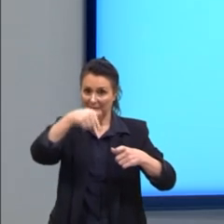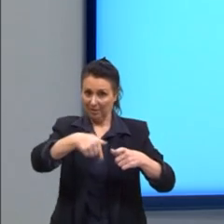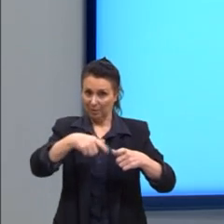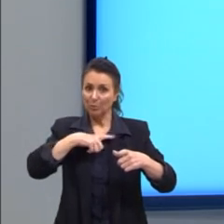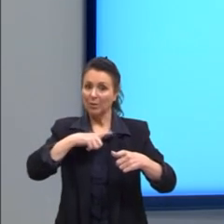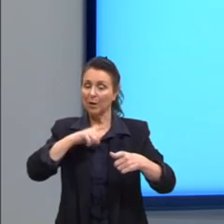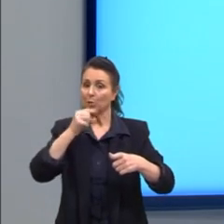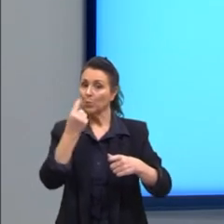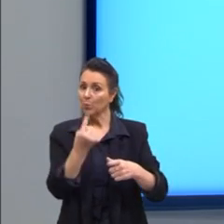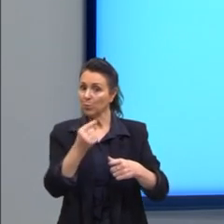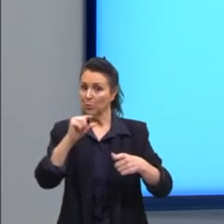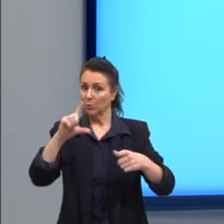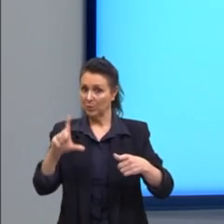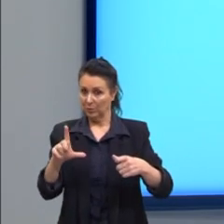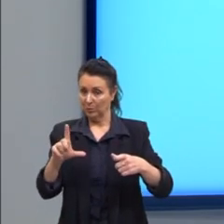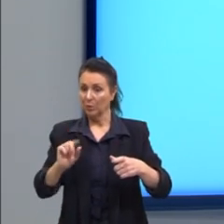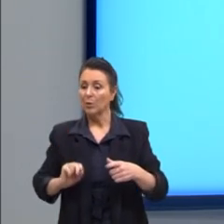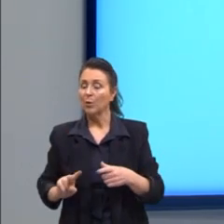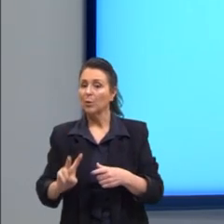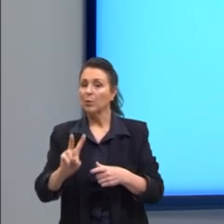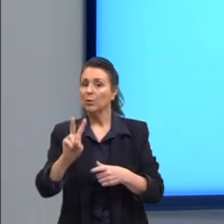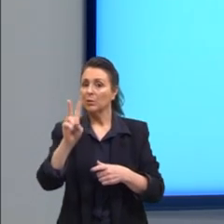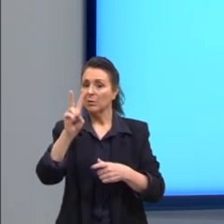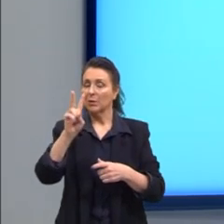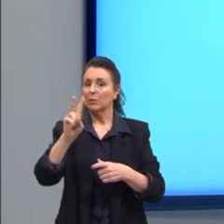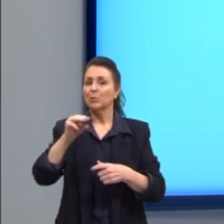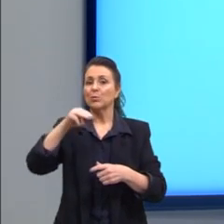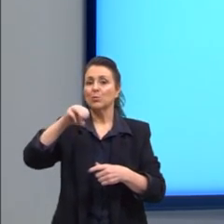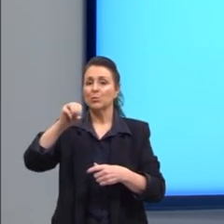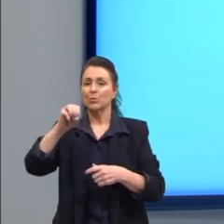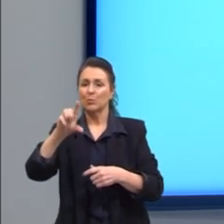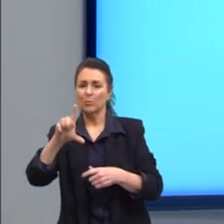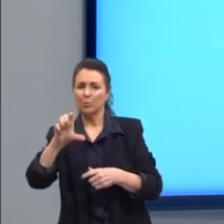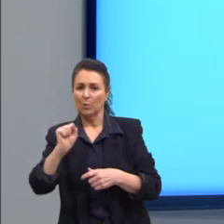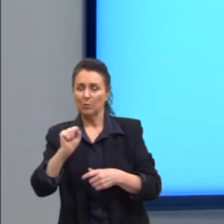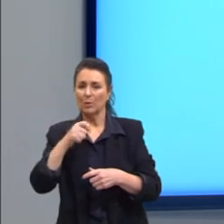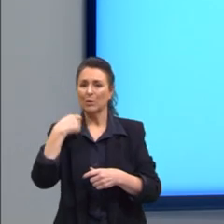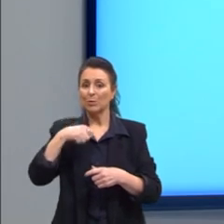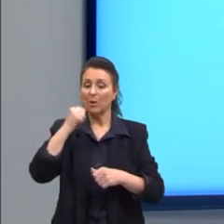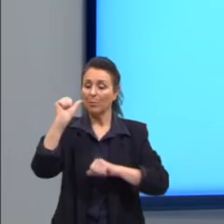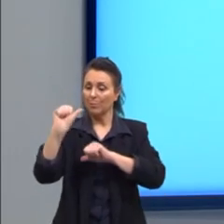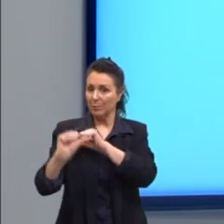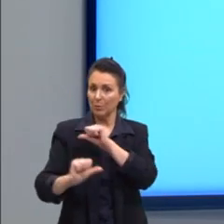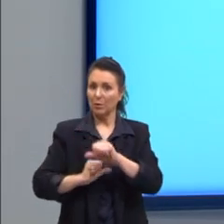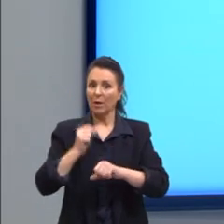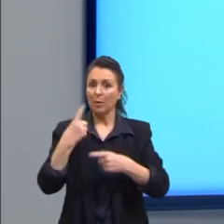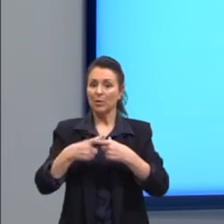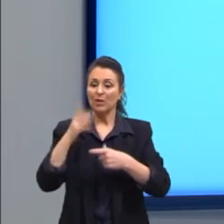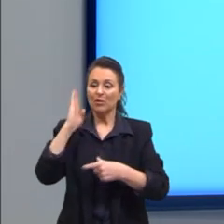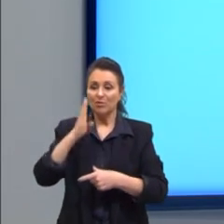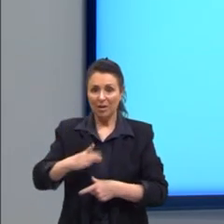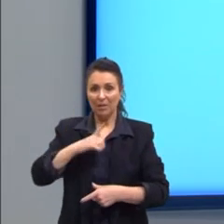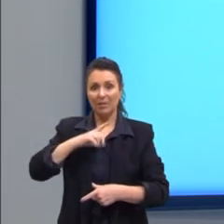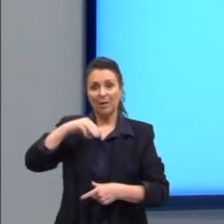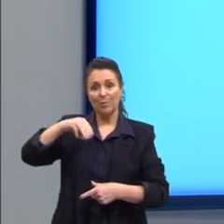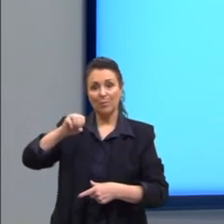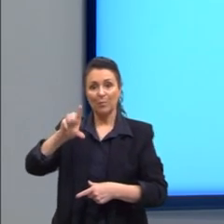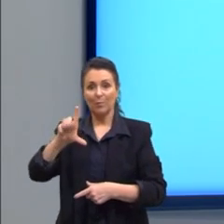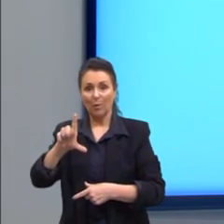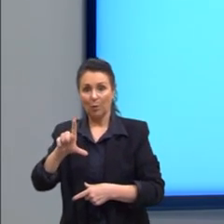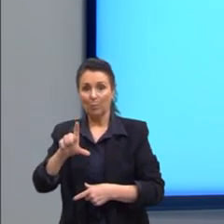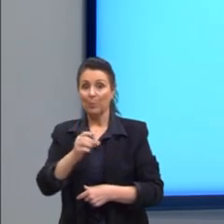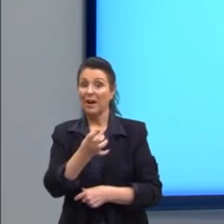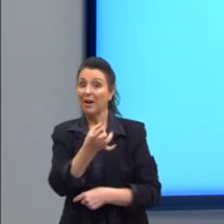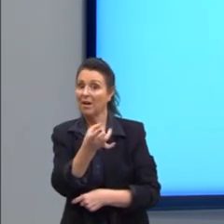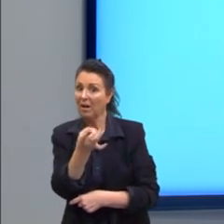significa que esses valores foram misturados 6 mols enfim eu não preciso modificar porque vai estar em mol por litro minha concentração